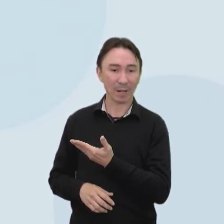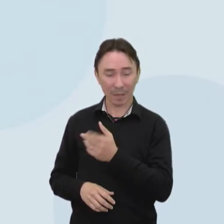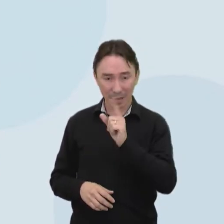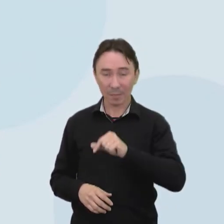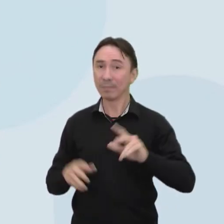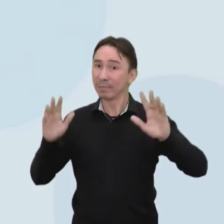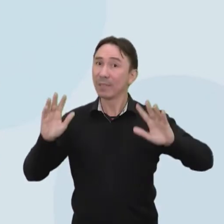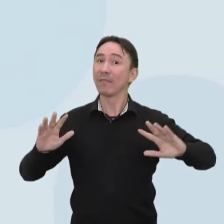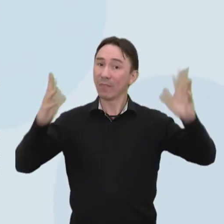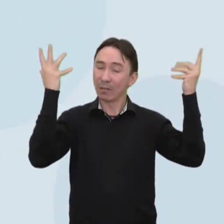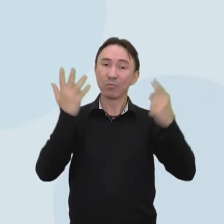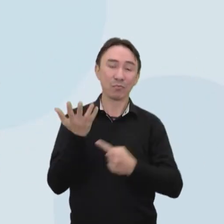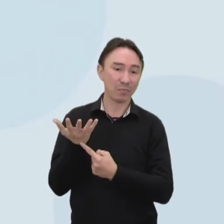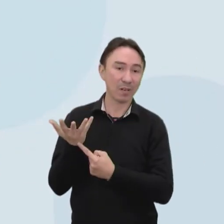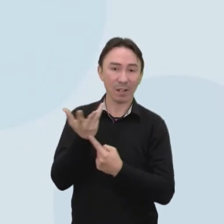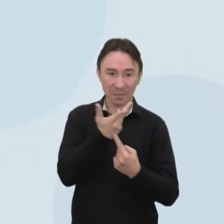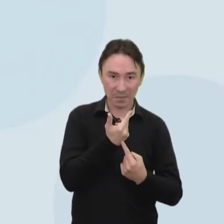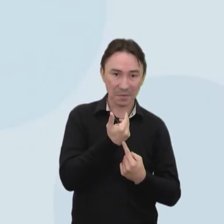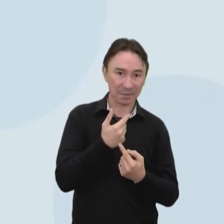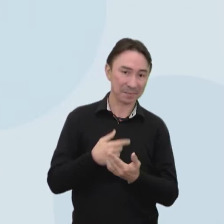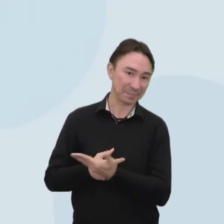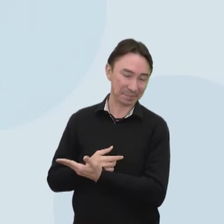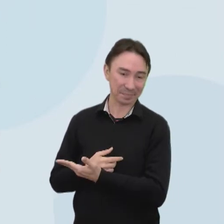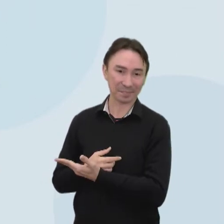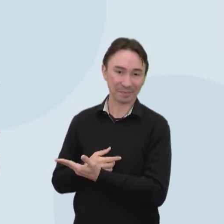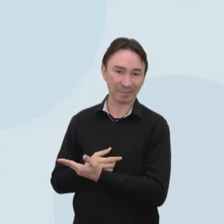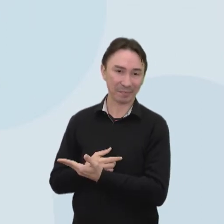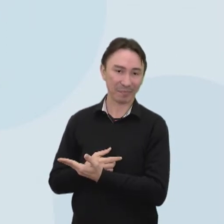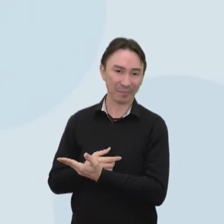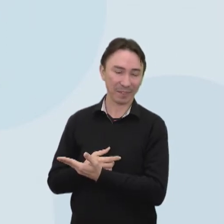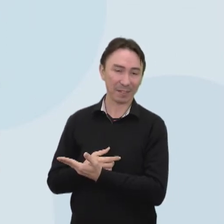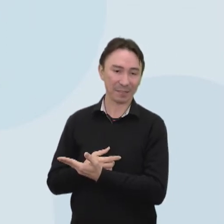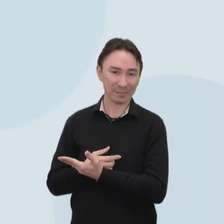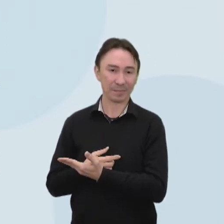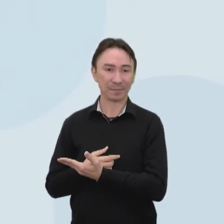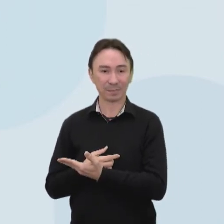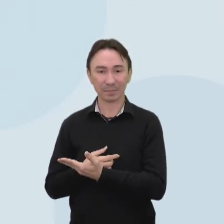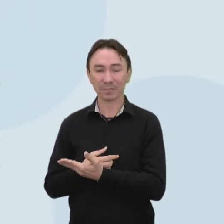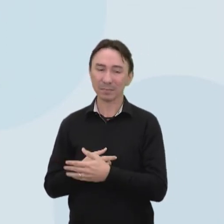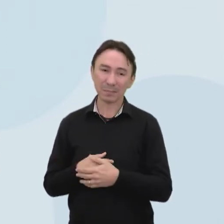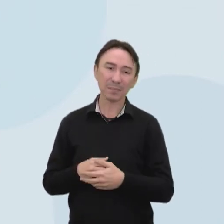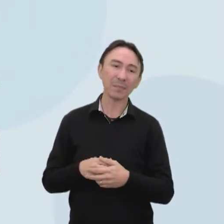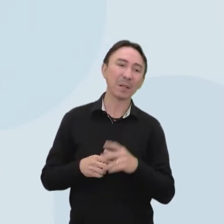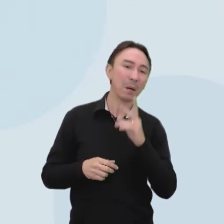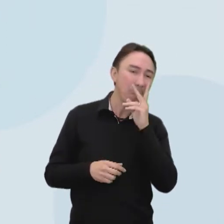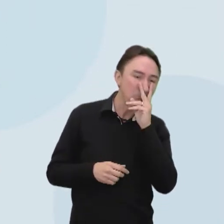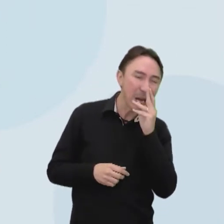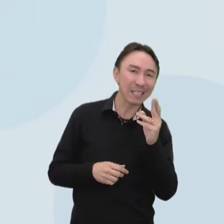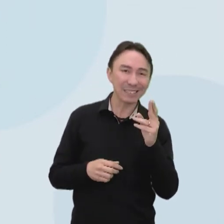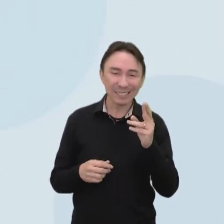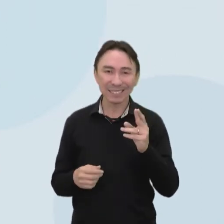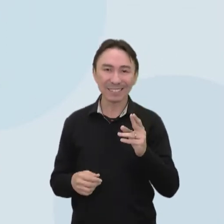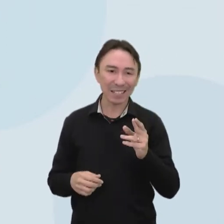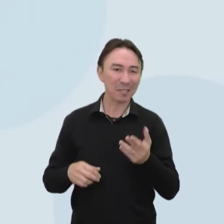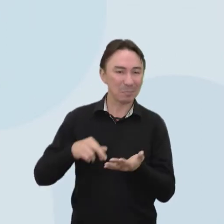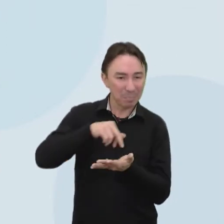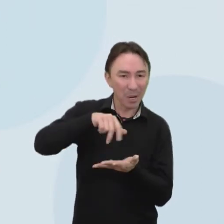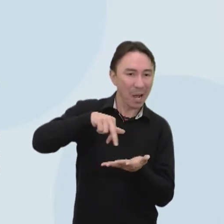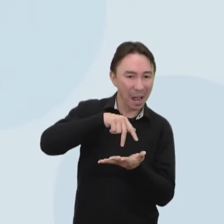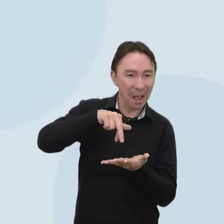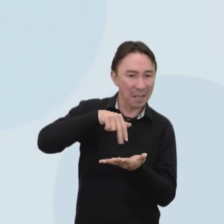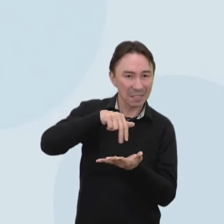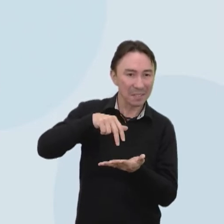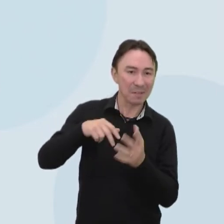arte, né? Que é o EPA. E aí a gente vê aí na imagem que parece ser aí uma performance de dança, né? Com ginástica e